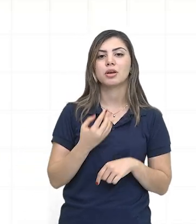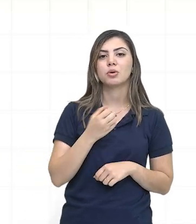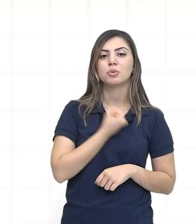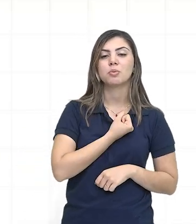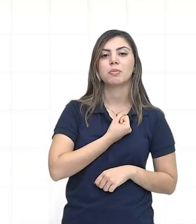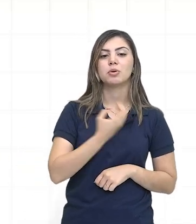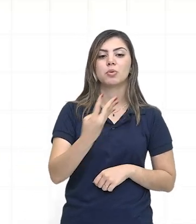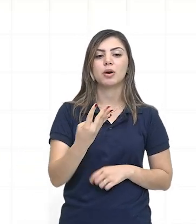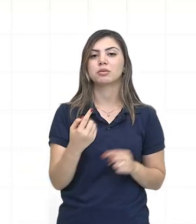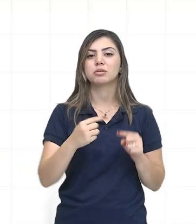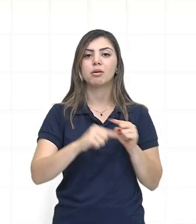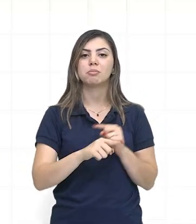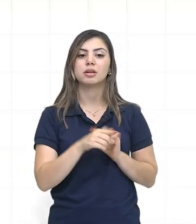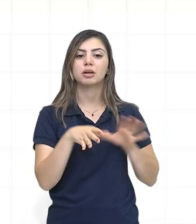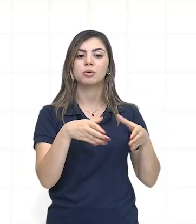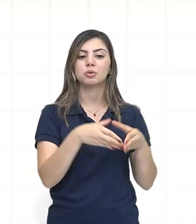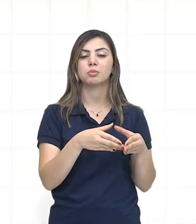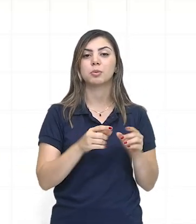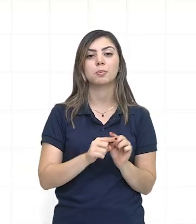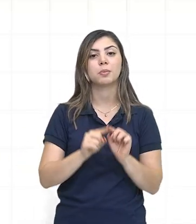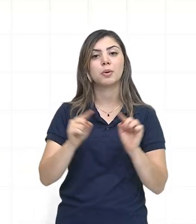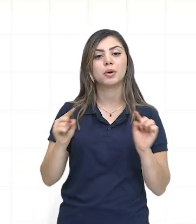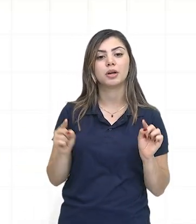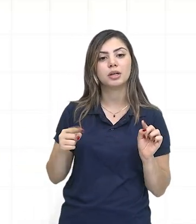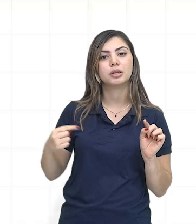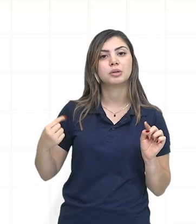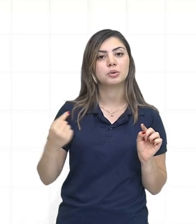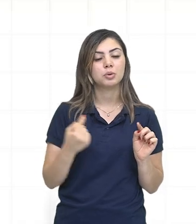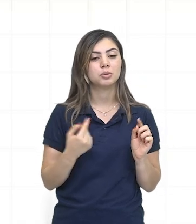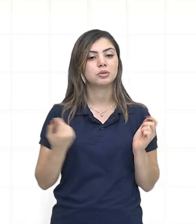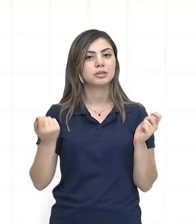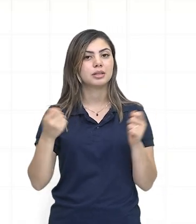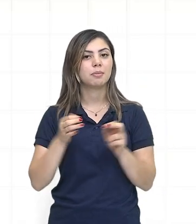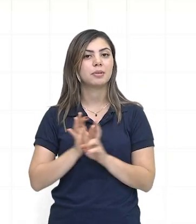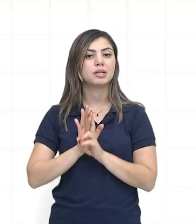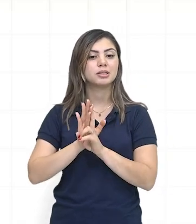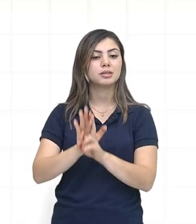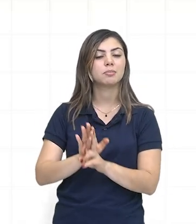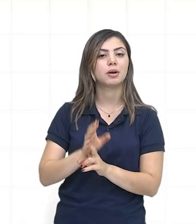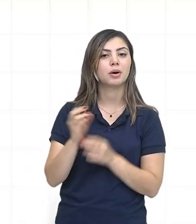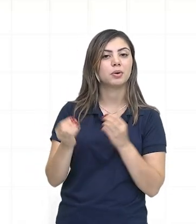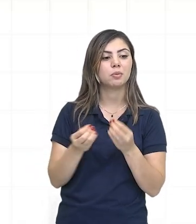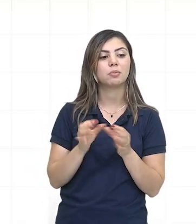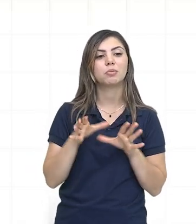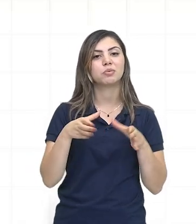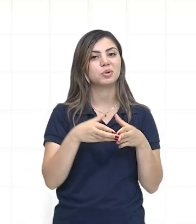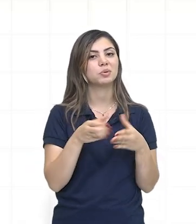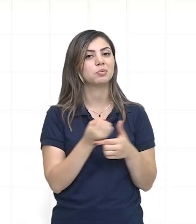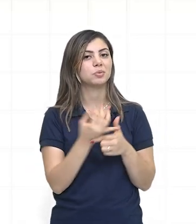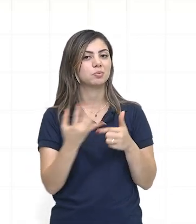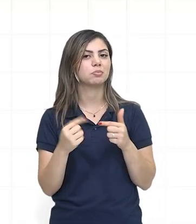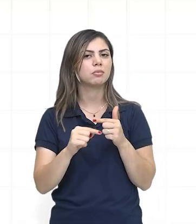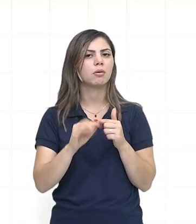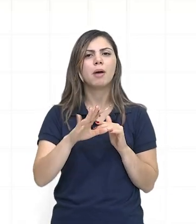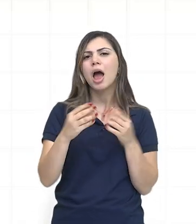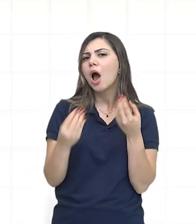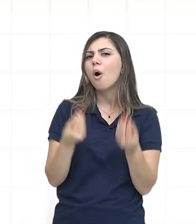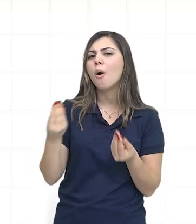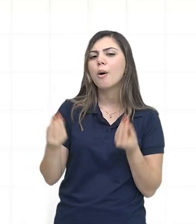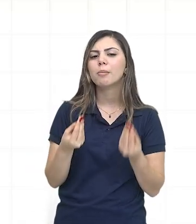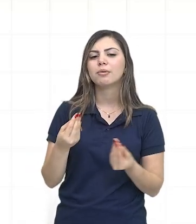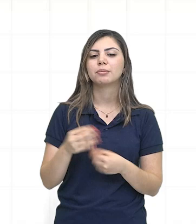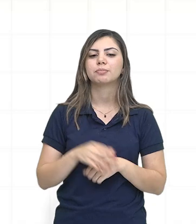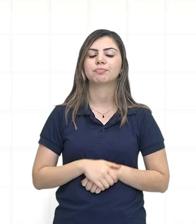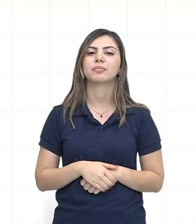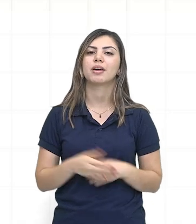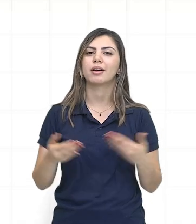primo. Mas o 4, a gente consegue representar ele como um produto de números primos. Como?